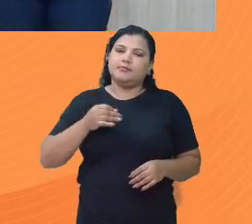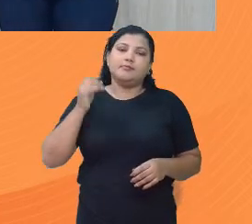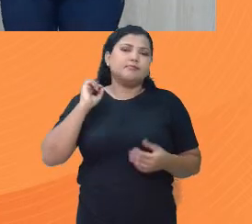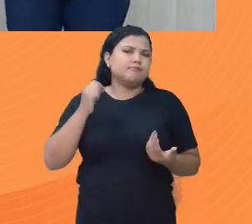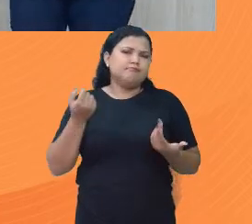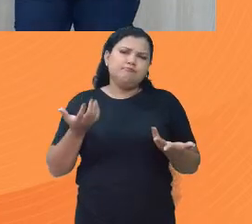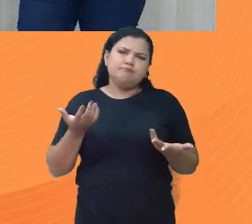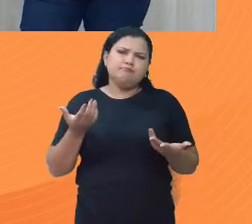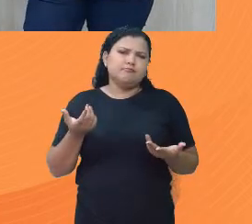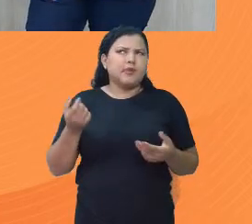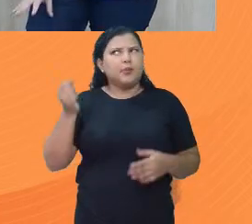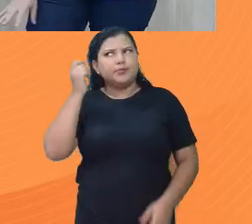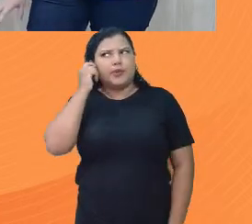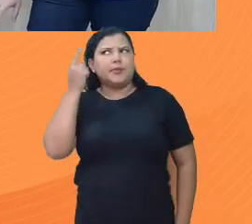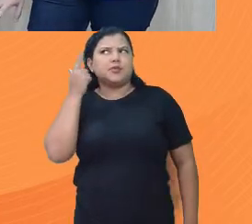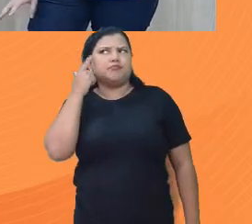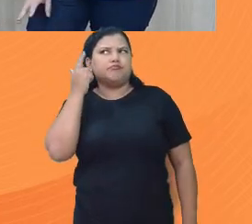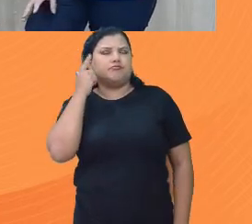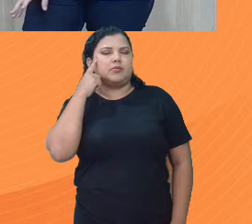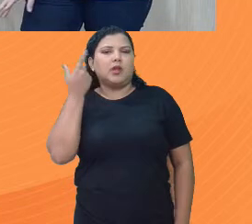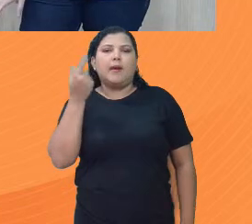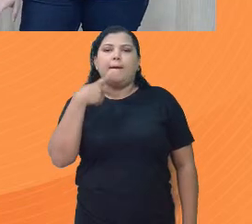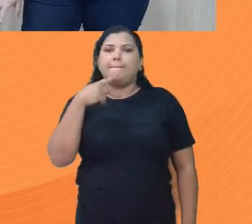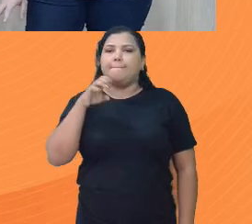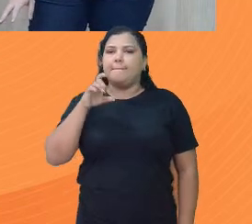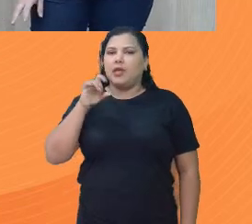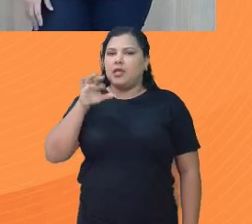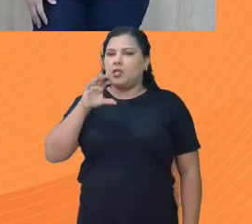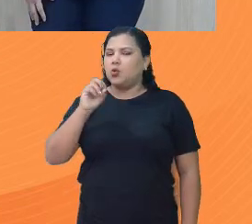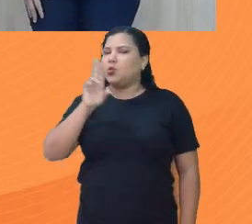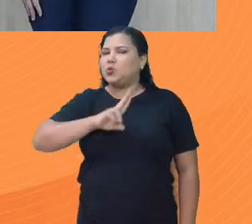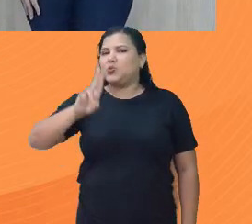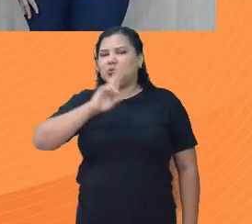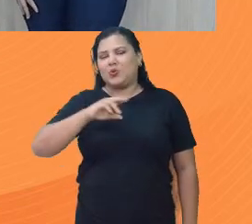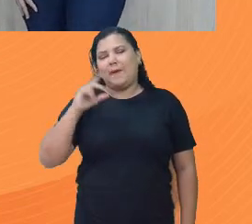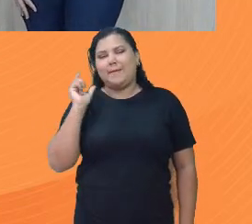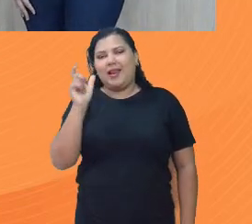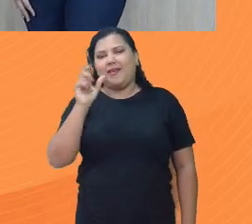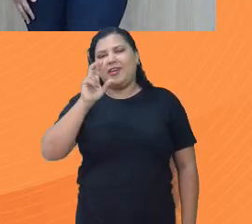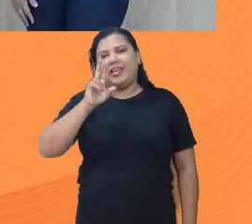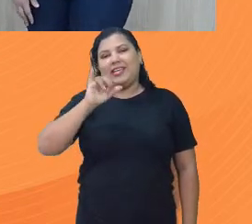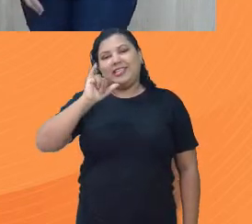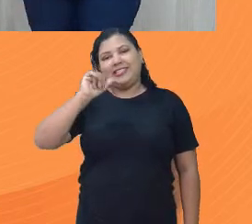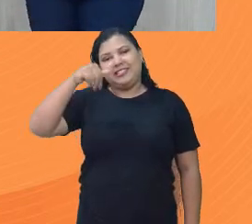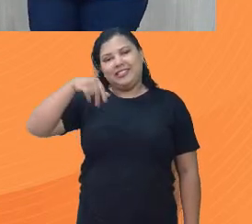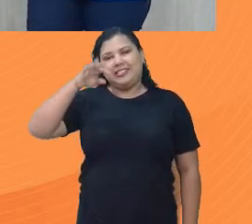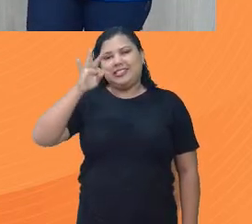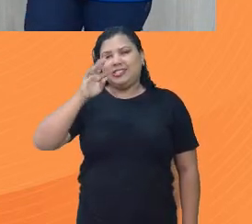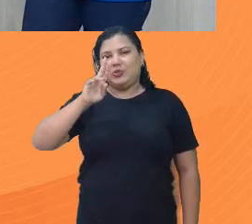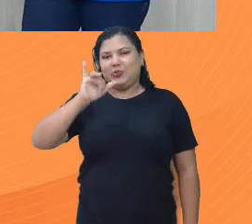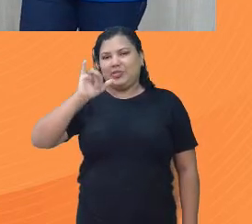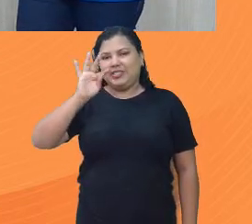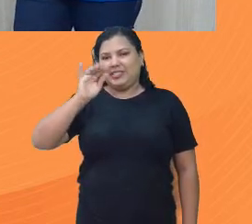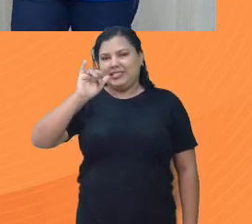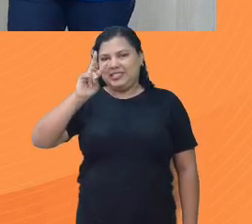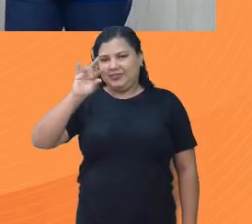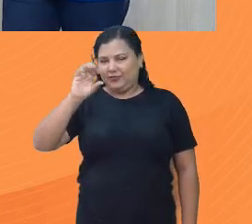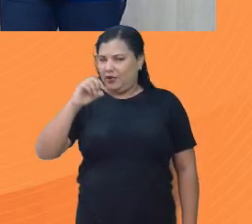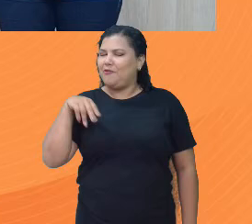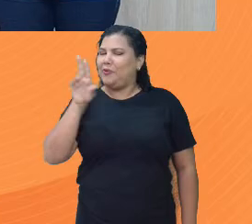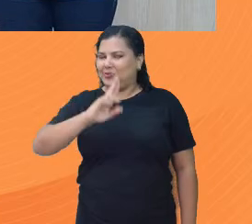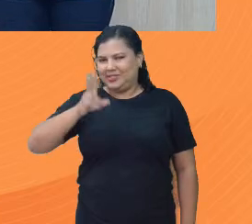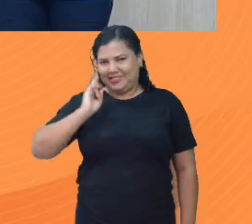uma coisa muito intuitiva, né? O professor Pedro utilizou essa palavra, vou ficar com ela o dia todo, viu, professor, hoje? A gente tem de maneira